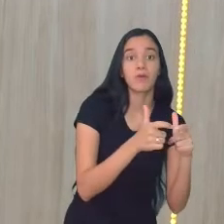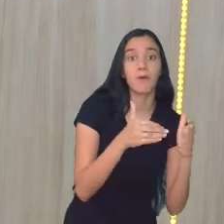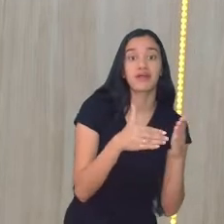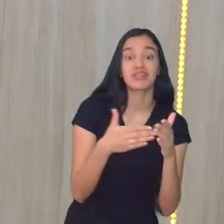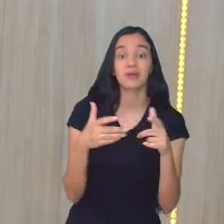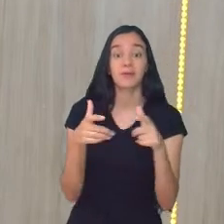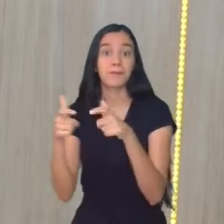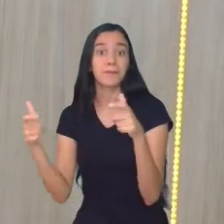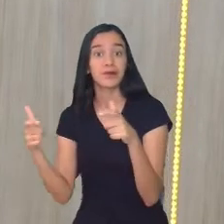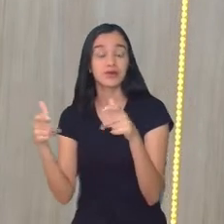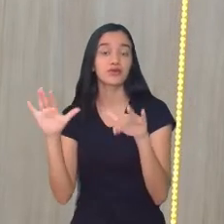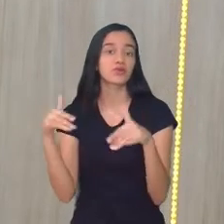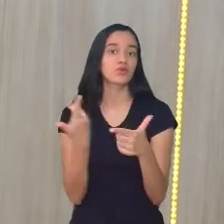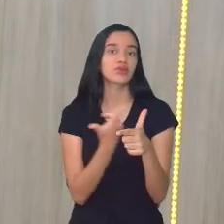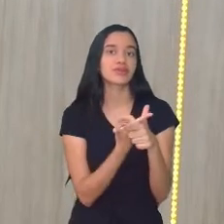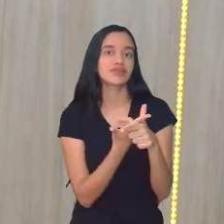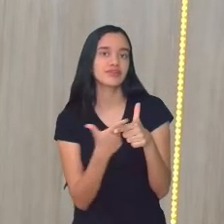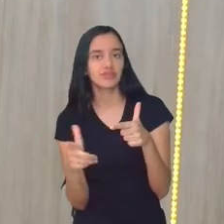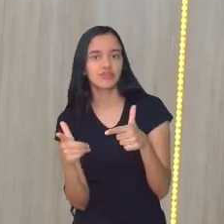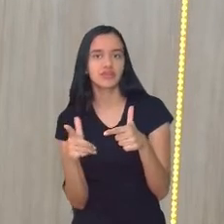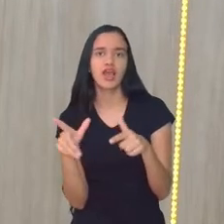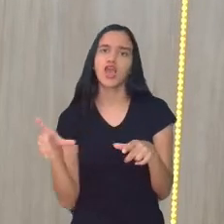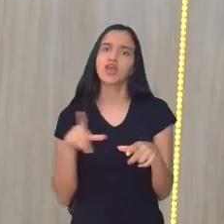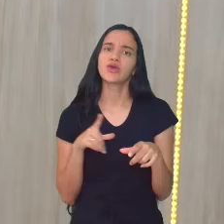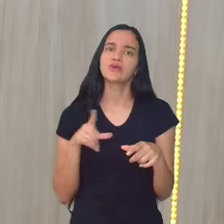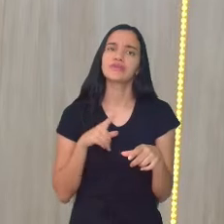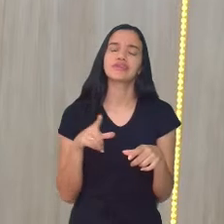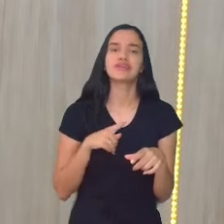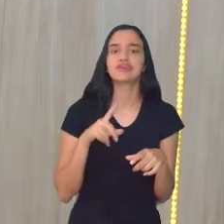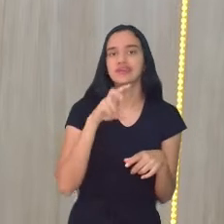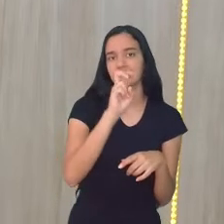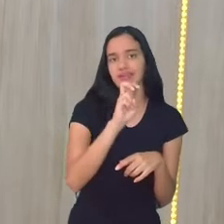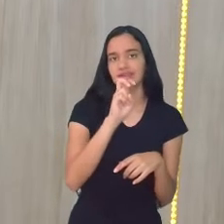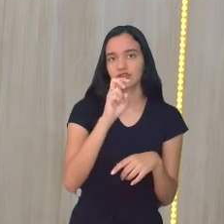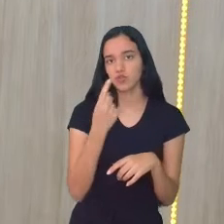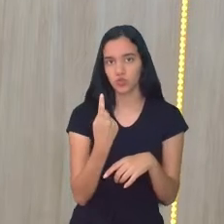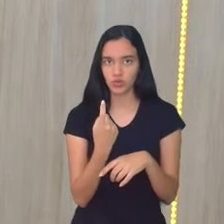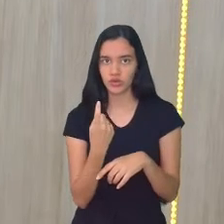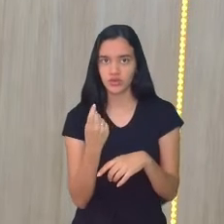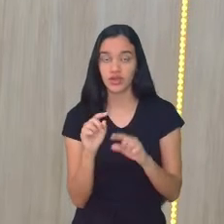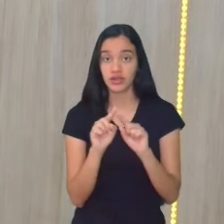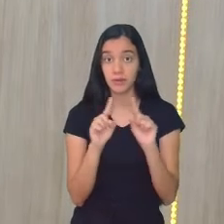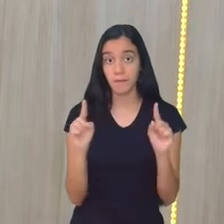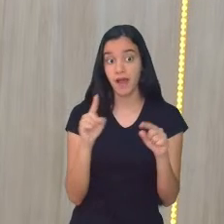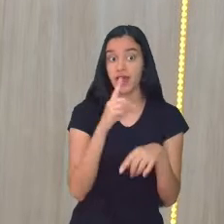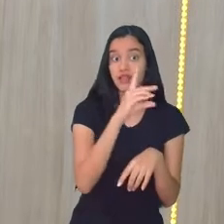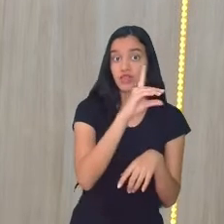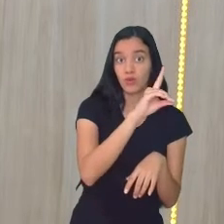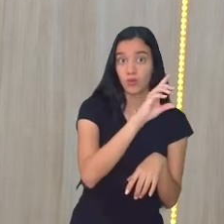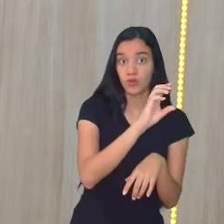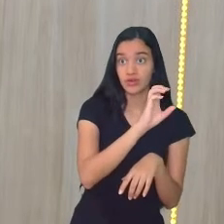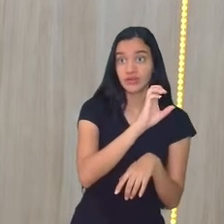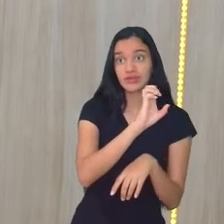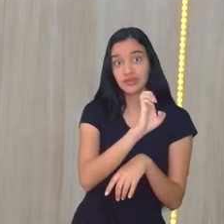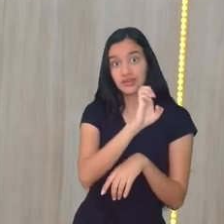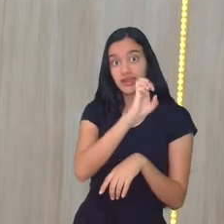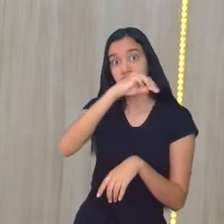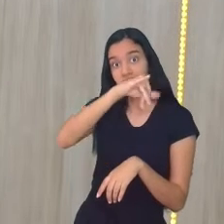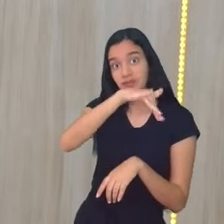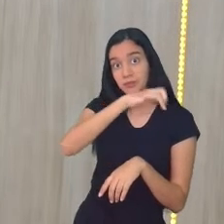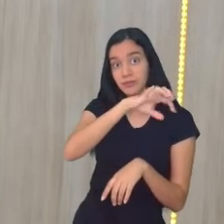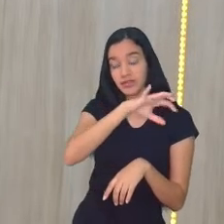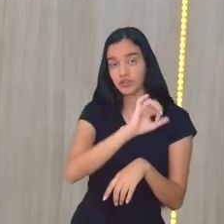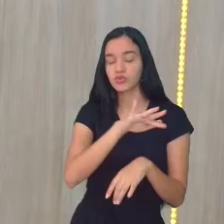Eu estou dividindo. Antes eu tinha 5 unidades, mas era no decímetro. Quando eu passei para o